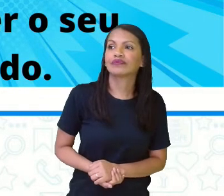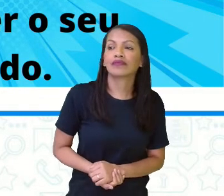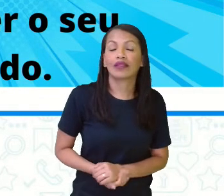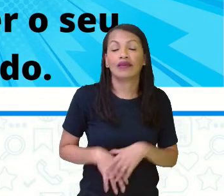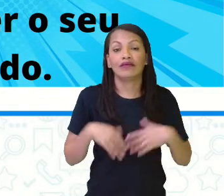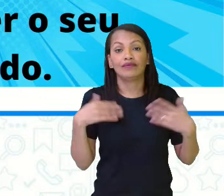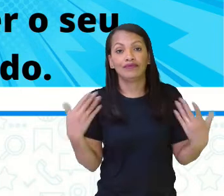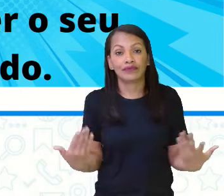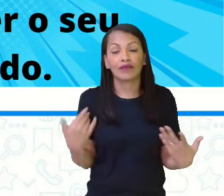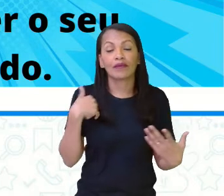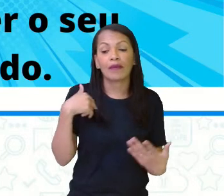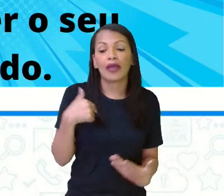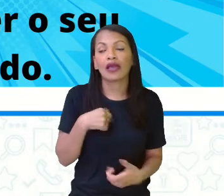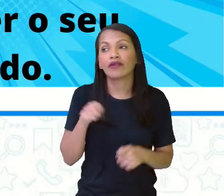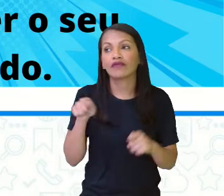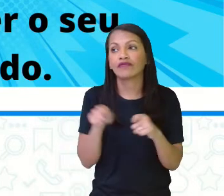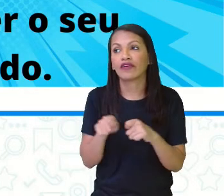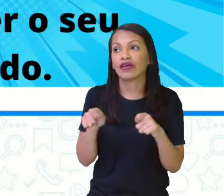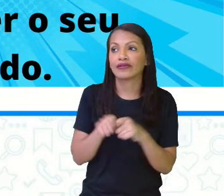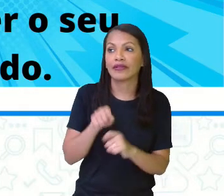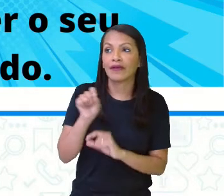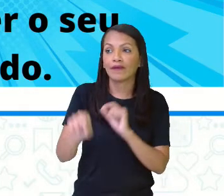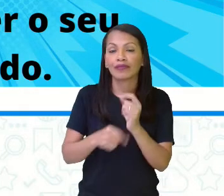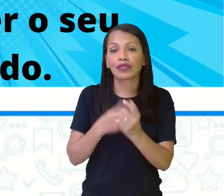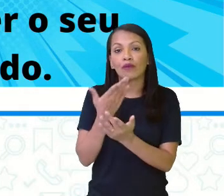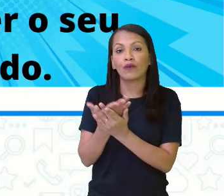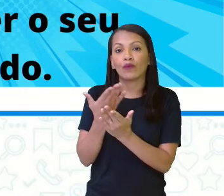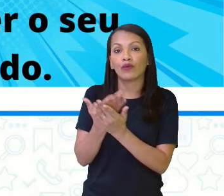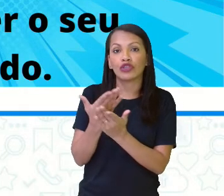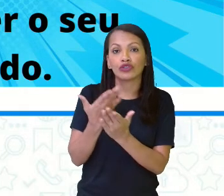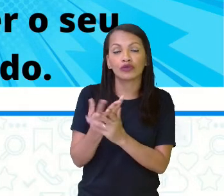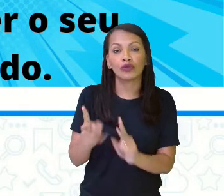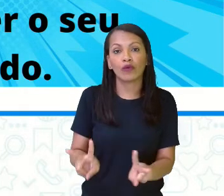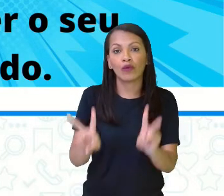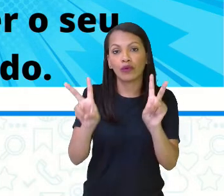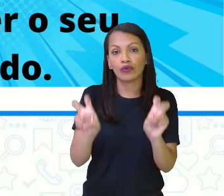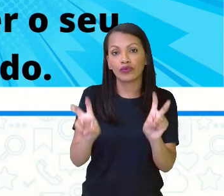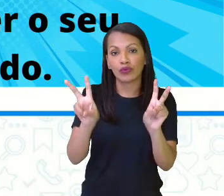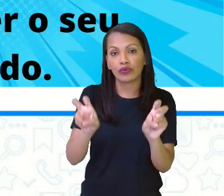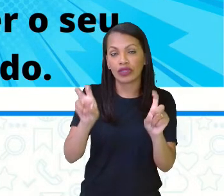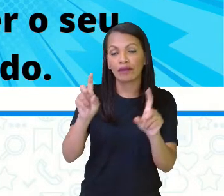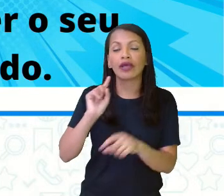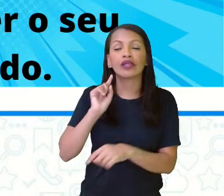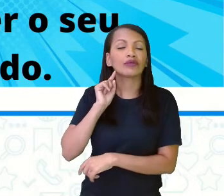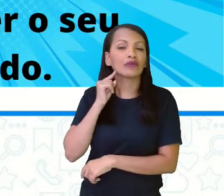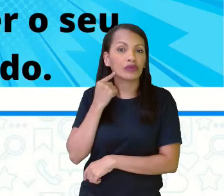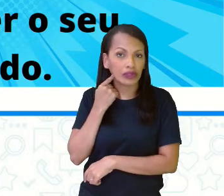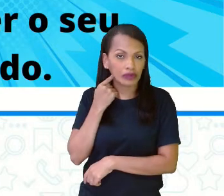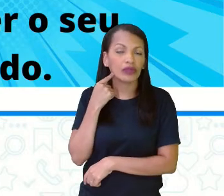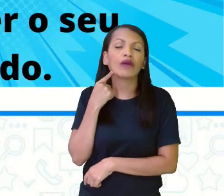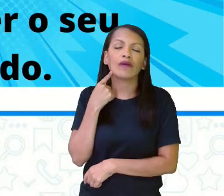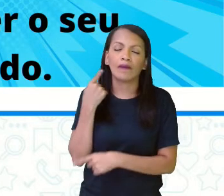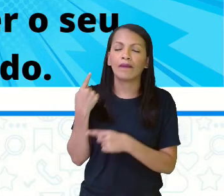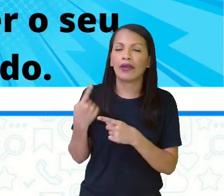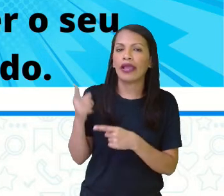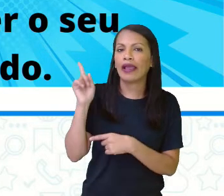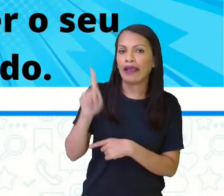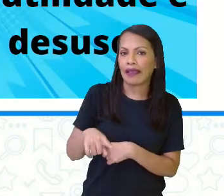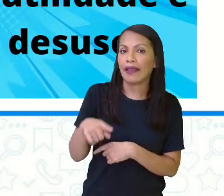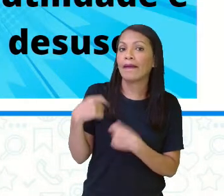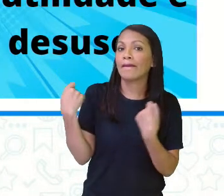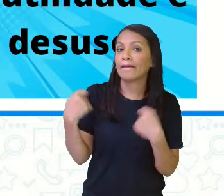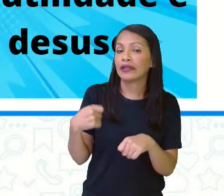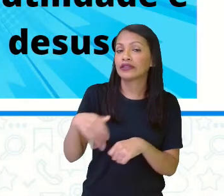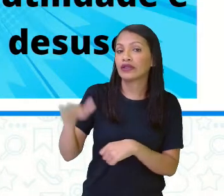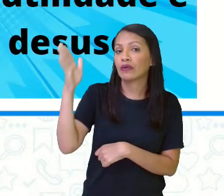estudo acerca do lixo, que é um dos maiores problemas ambientais em âmbito mundial, é preciso